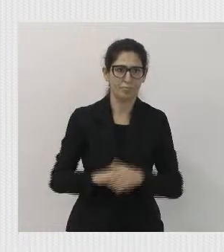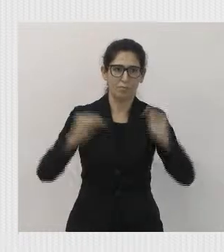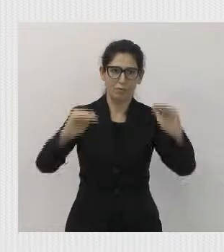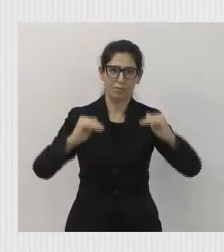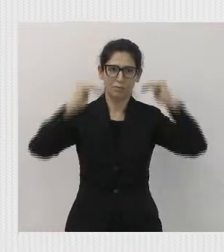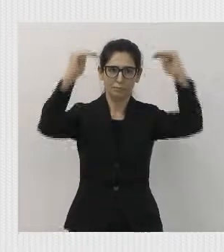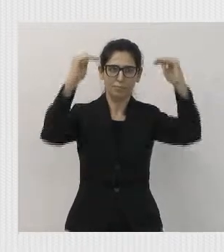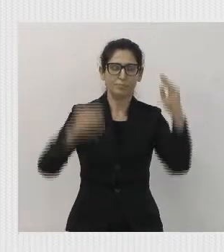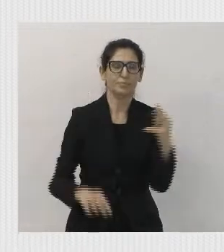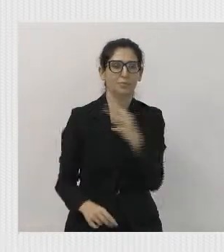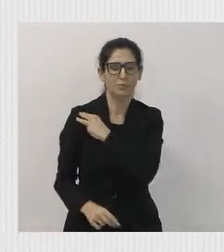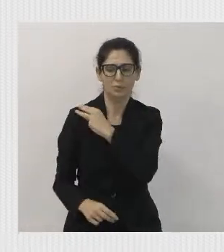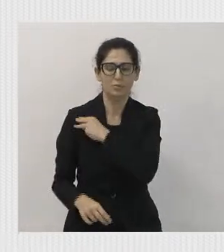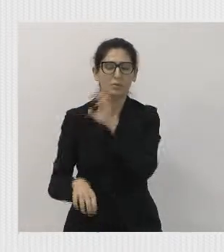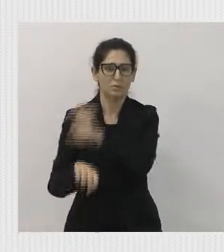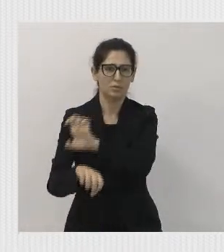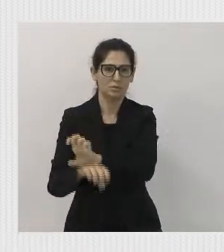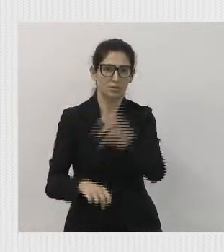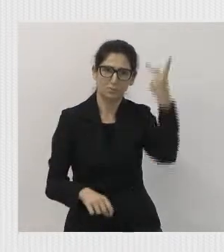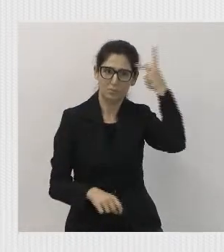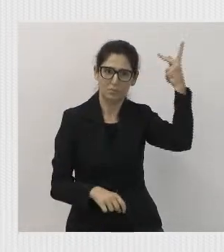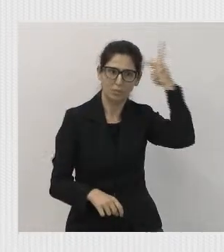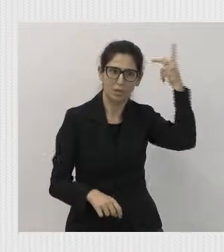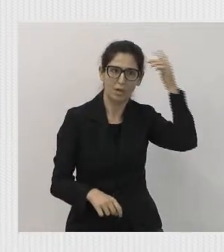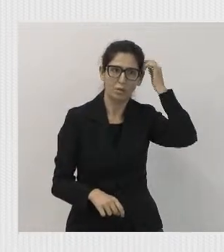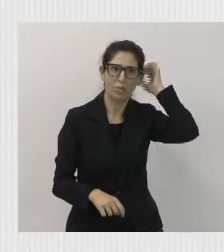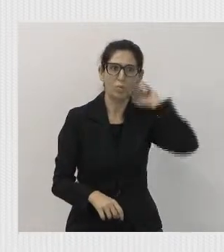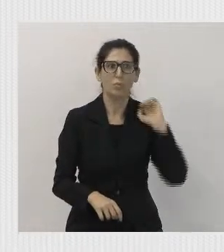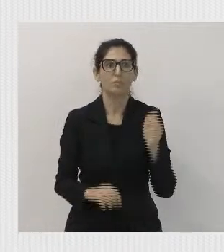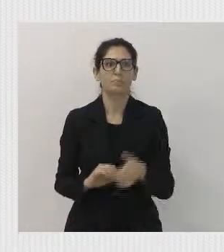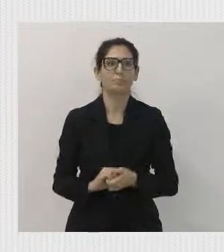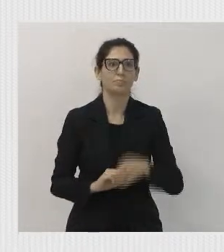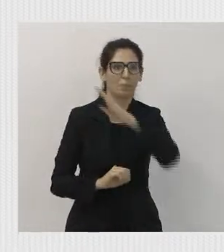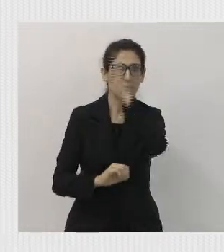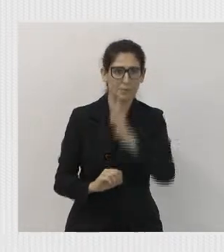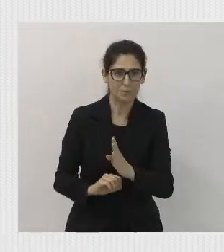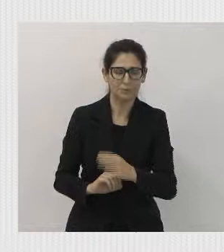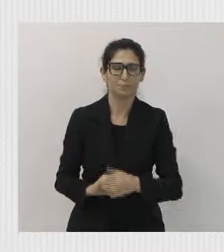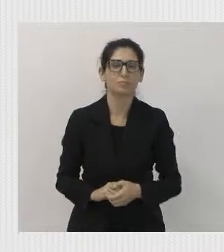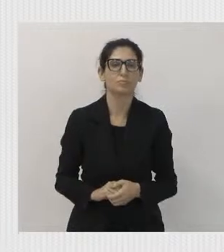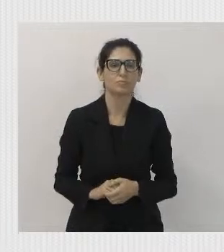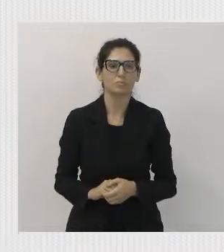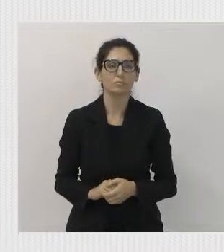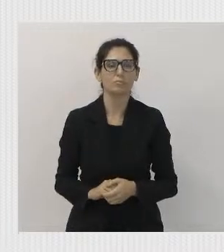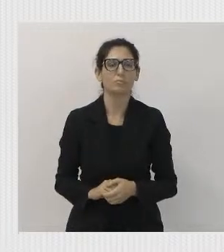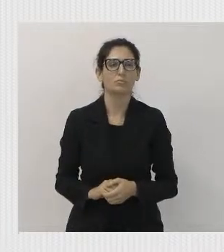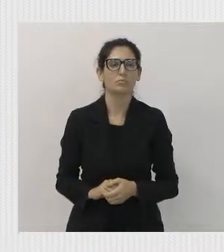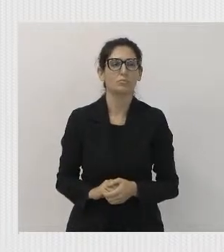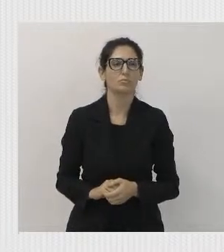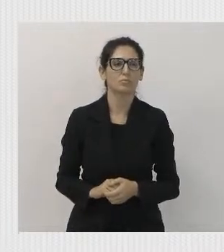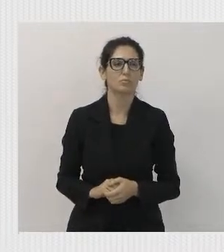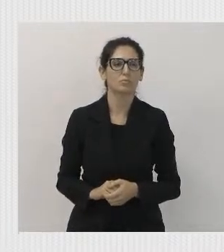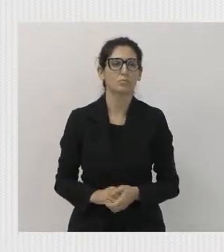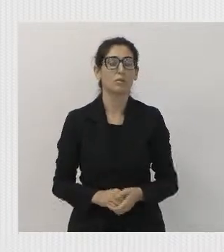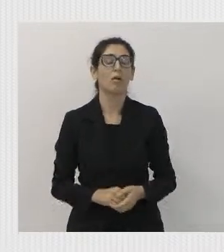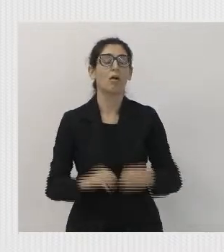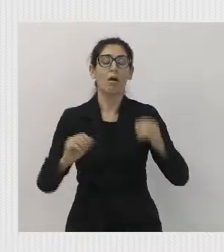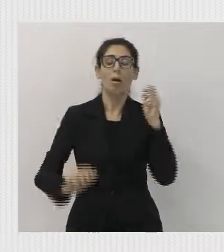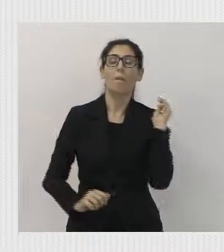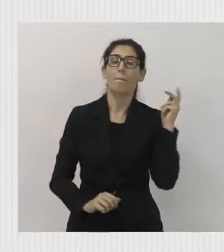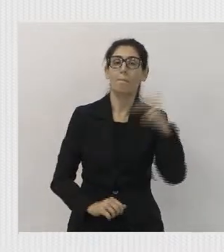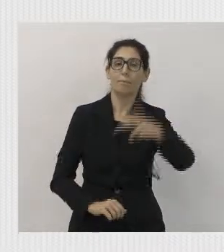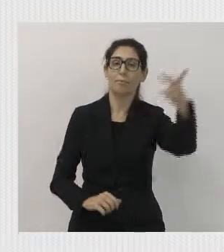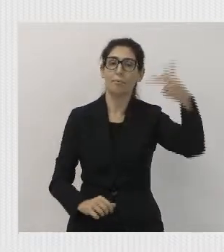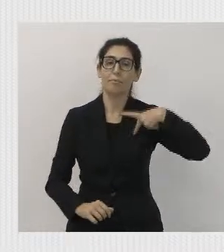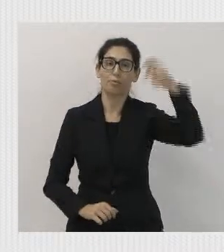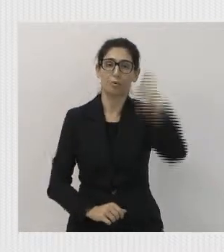Autoridades maiores do Ministério Público do estado de São Paulo e Brasil. E eu fiz questão de ali é o procurador federal